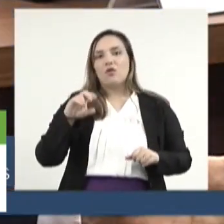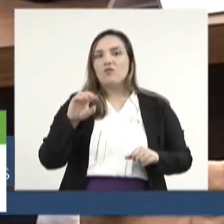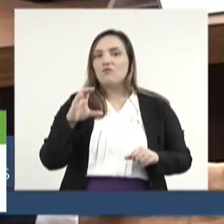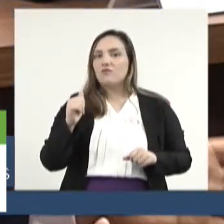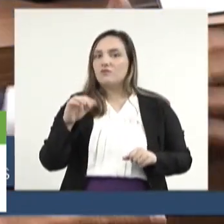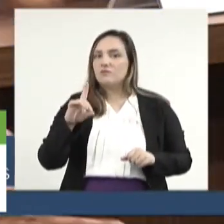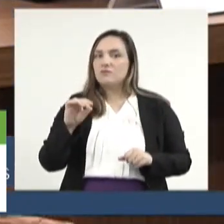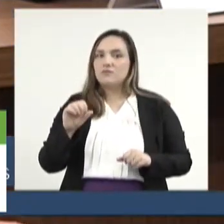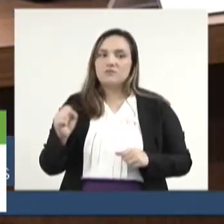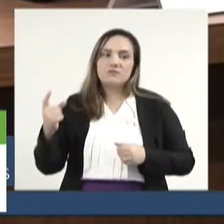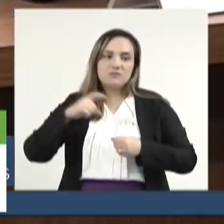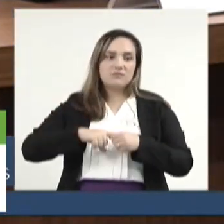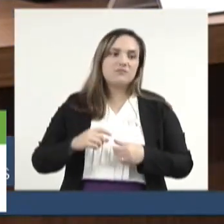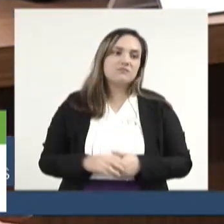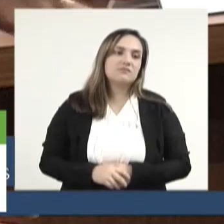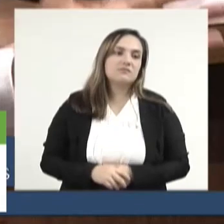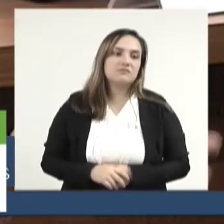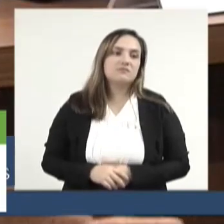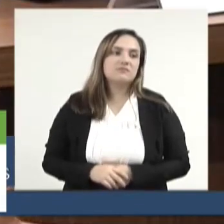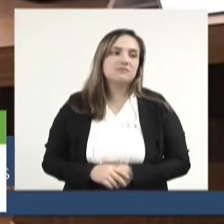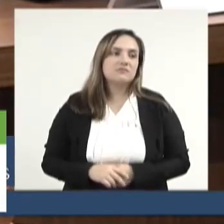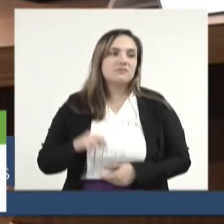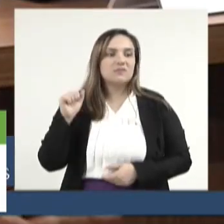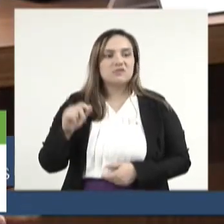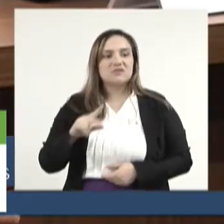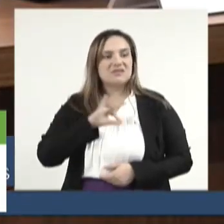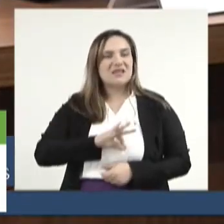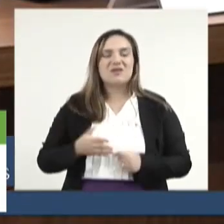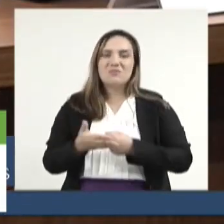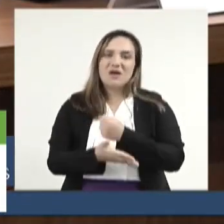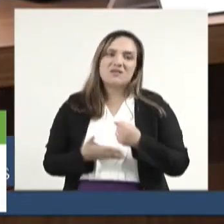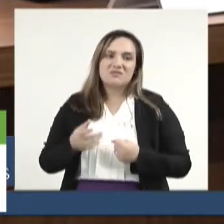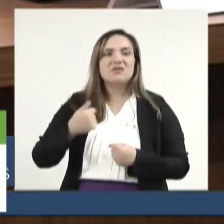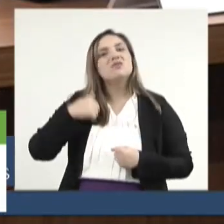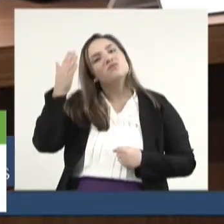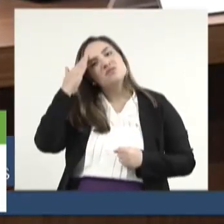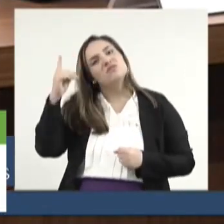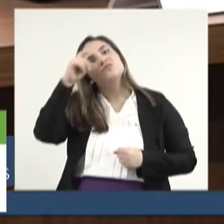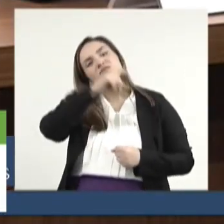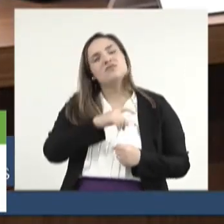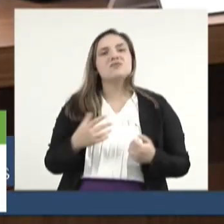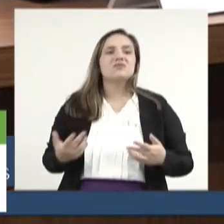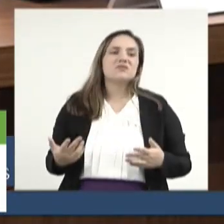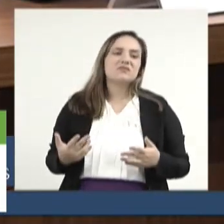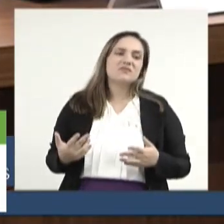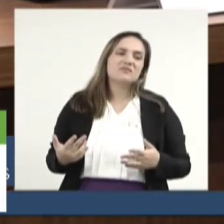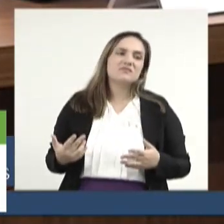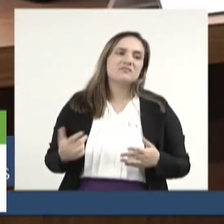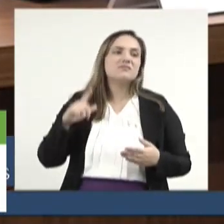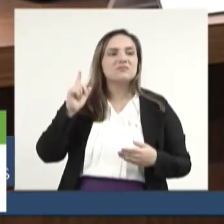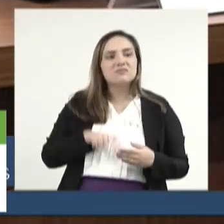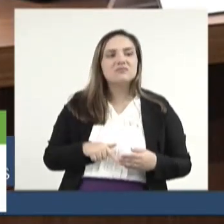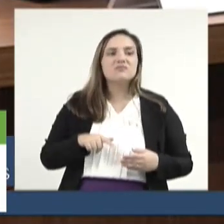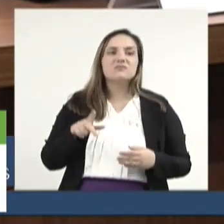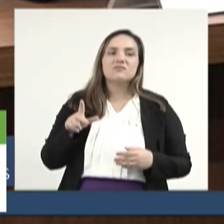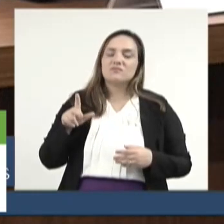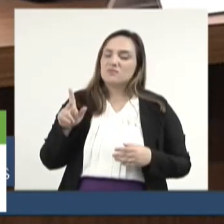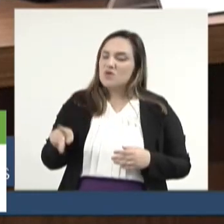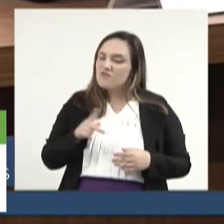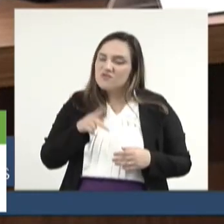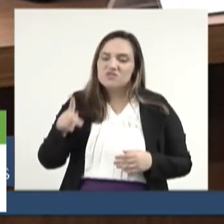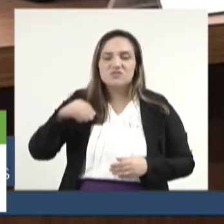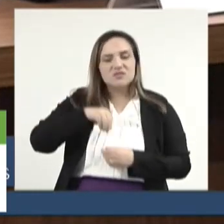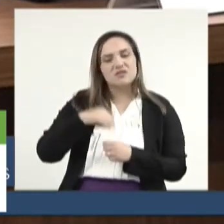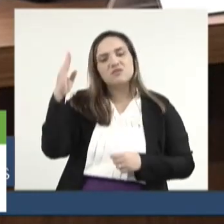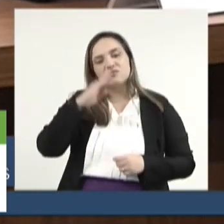consequentemente convocados. Aposentou naquela época com um salário mínimo. Então, a gente sabe da dificuldade que vive o